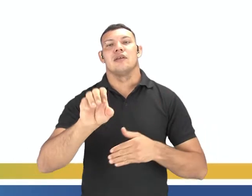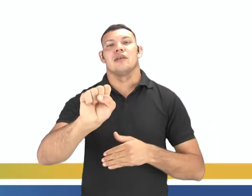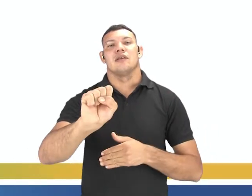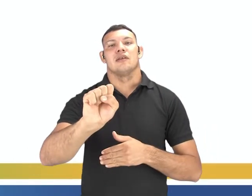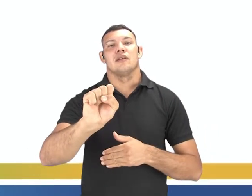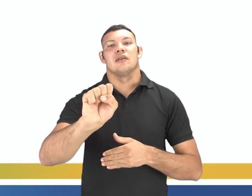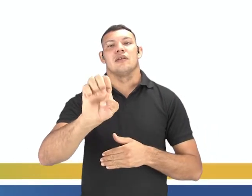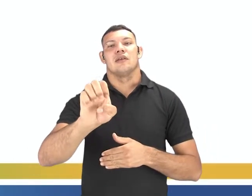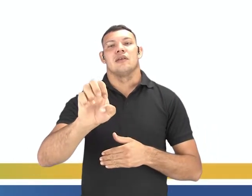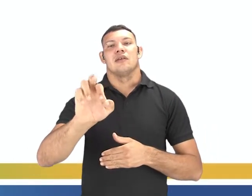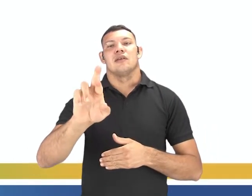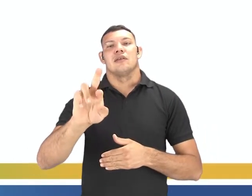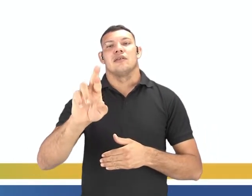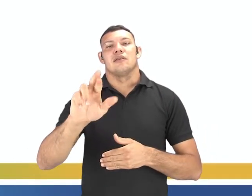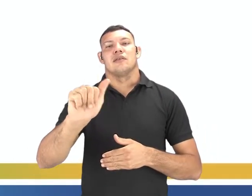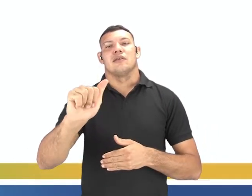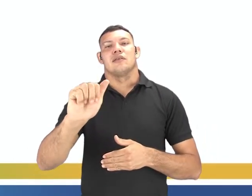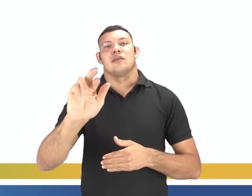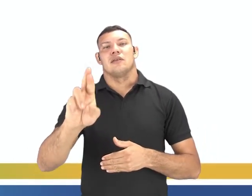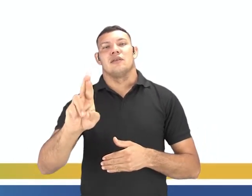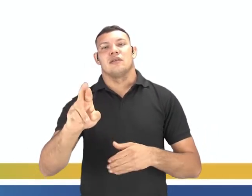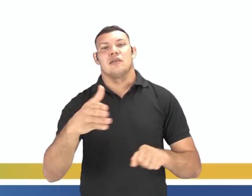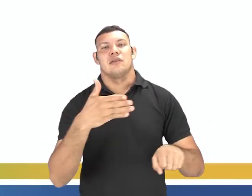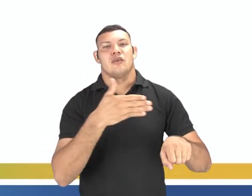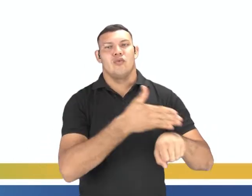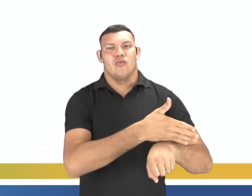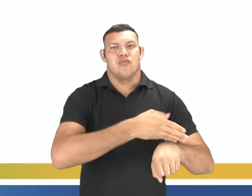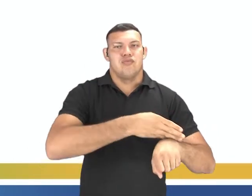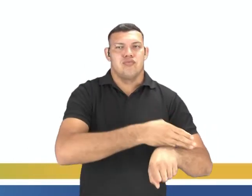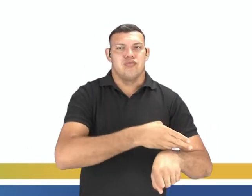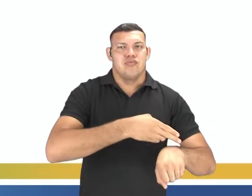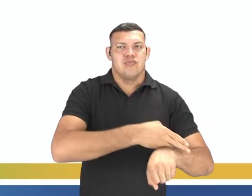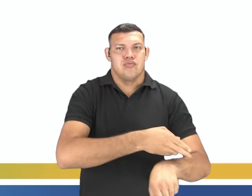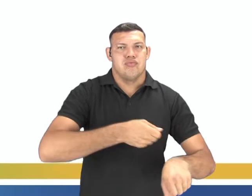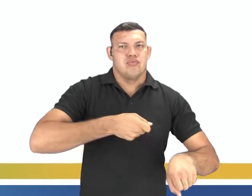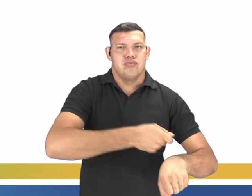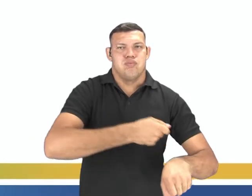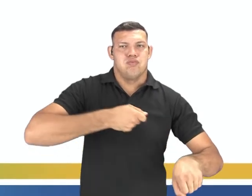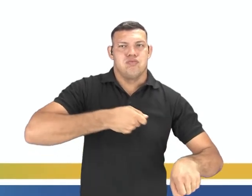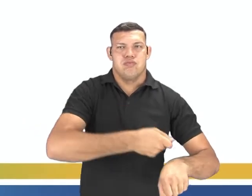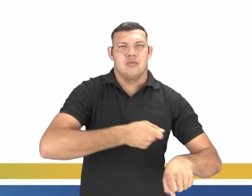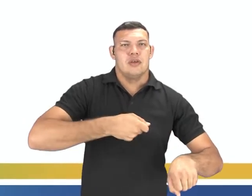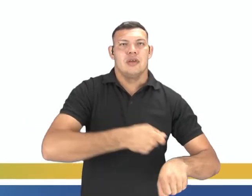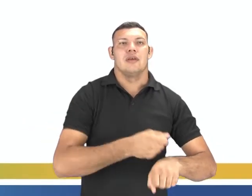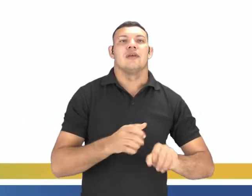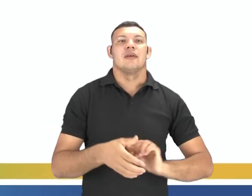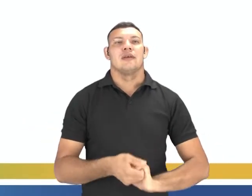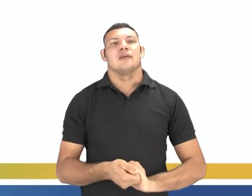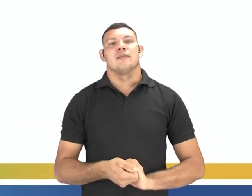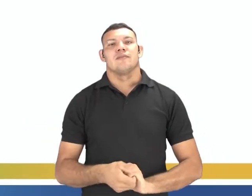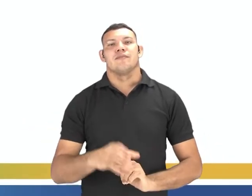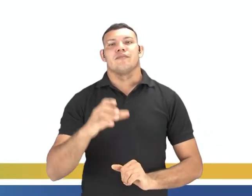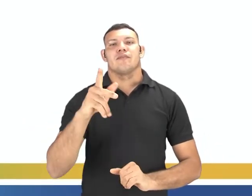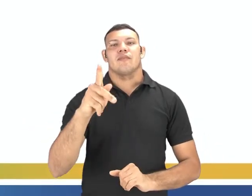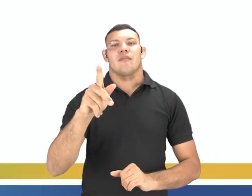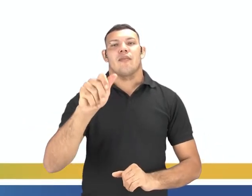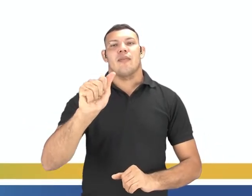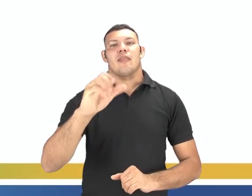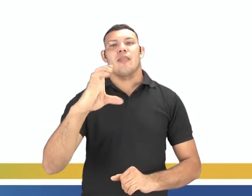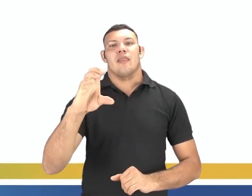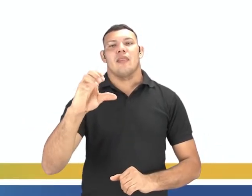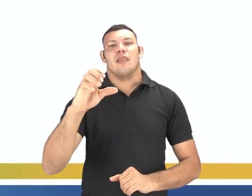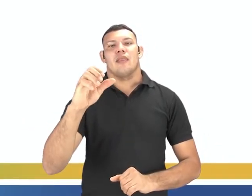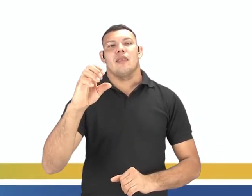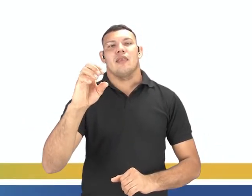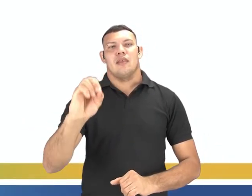né? Passo, com cedilha, palácio. E passo, com 2 S's, andar.